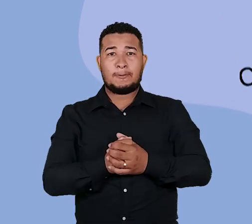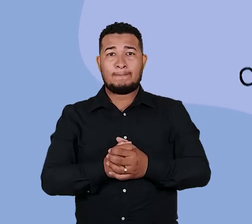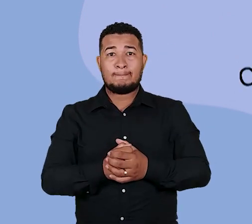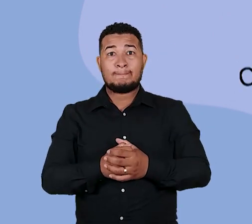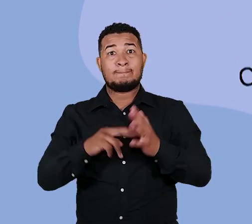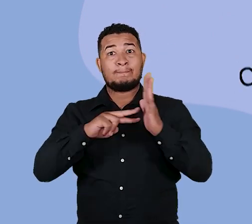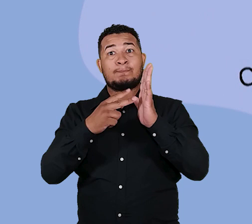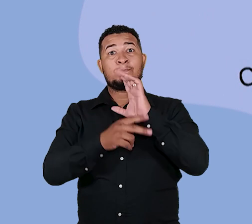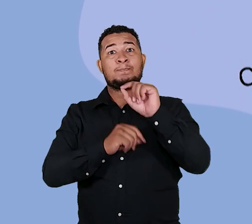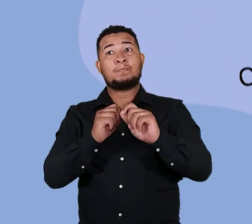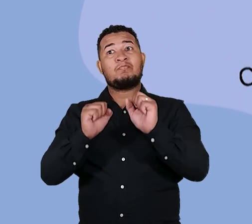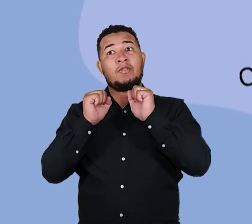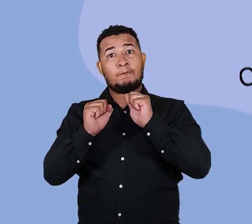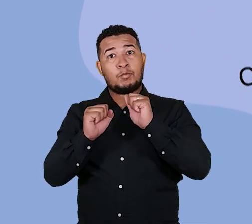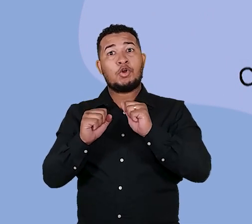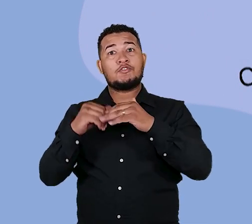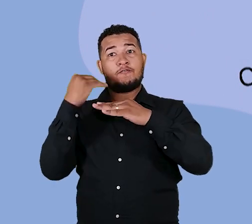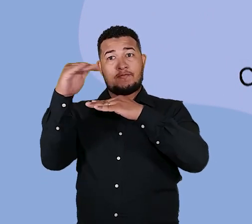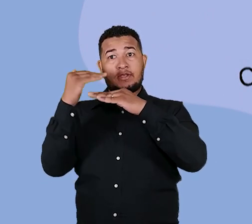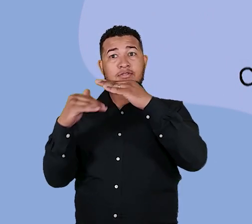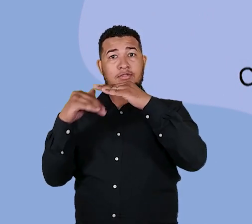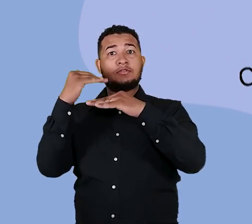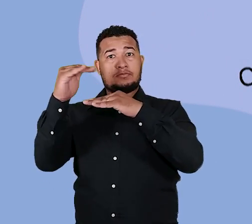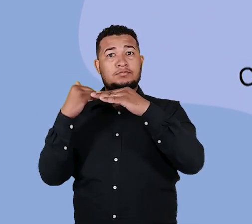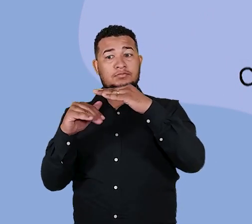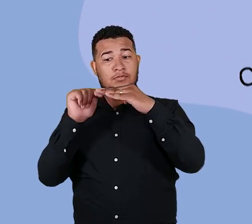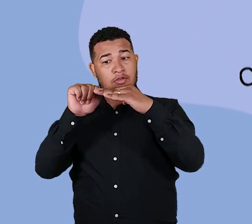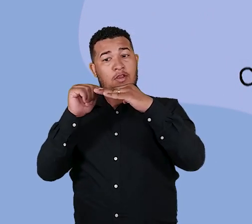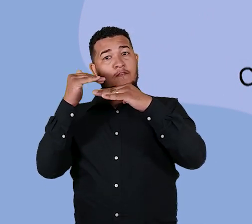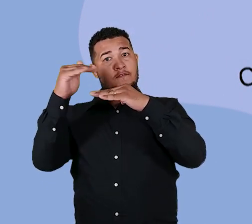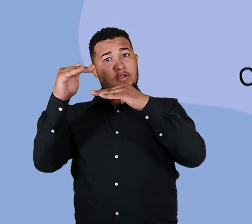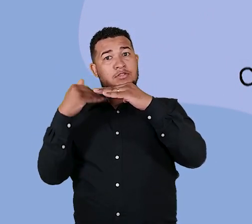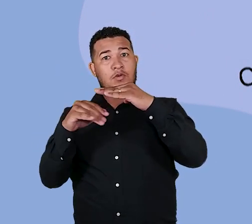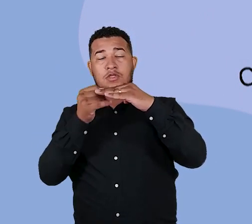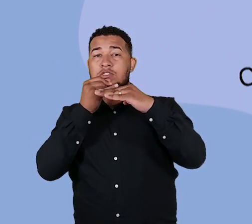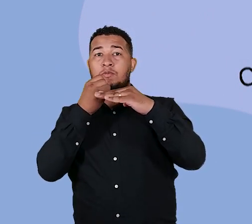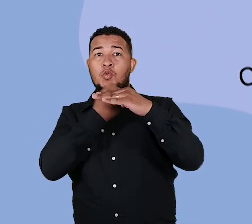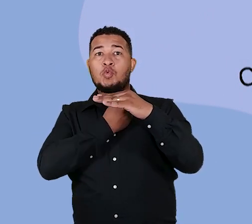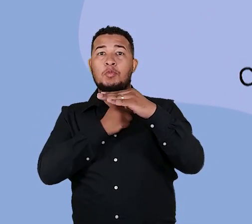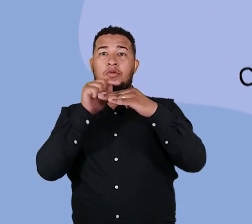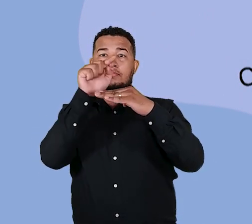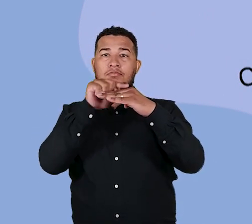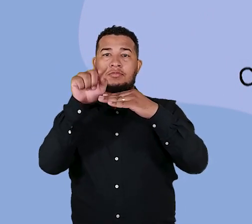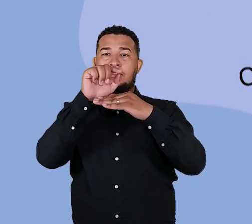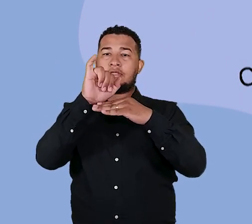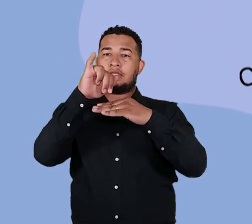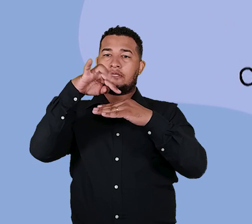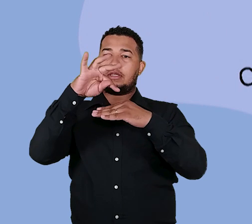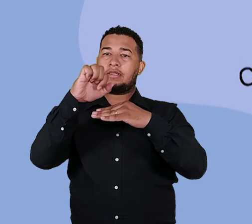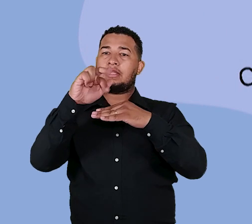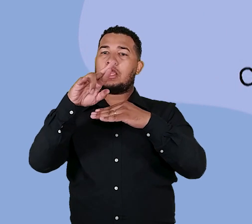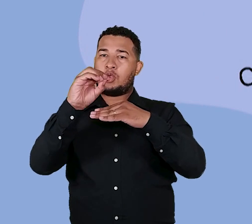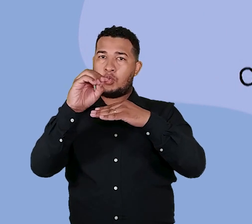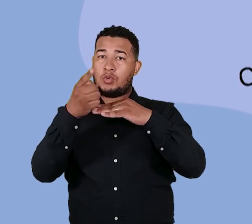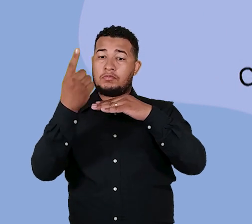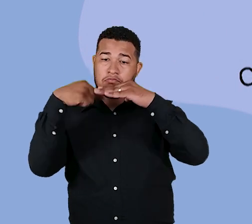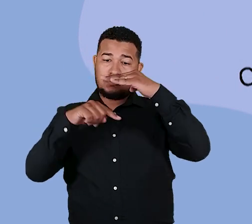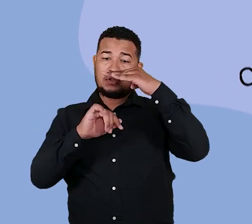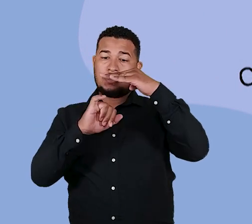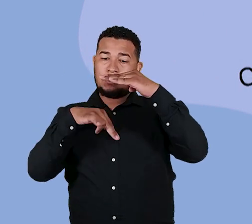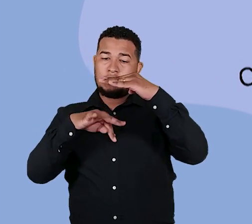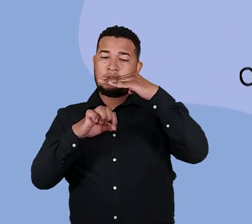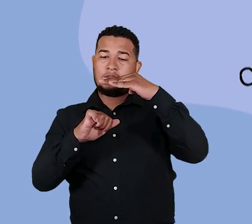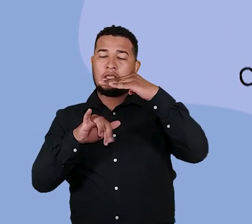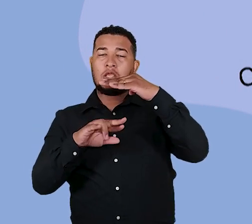ó, pode ser representado como fração e nessa fração o número que está em cima tem que ser inteiro, o número que está embaixo tem que ser